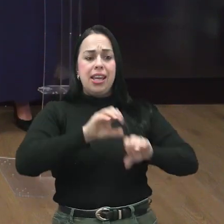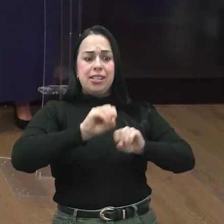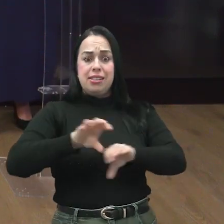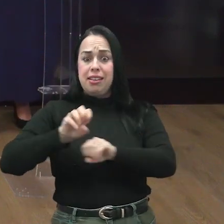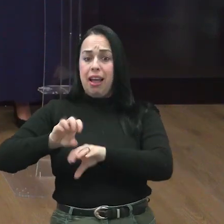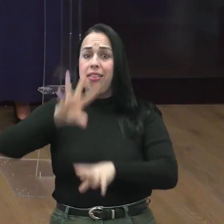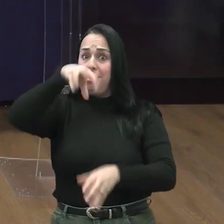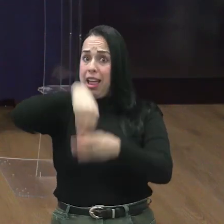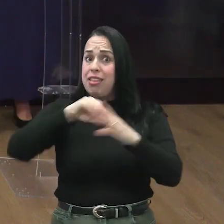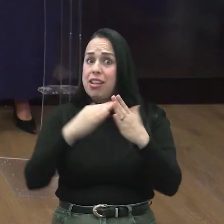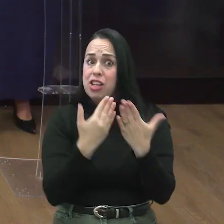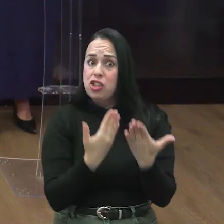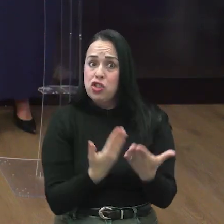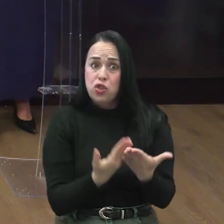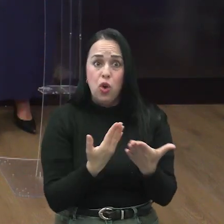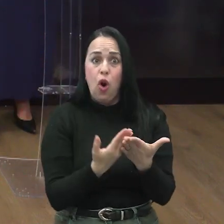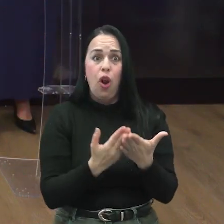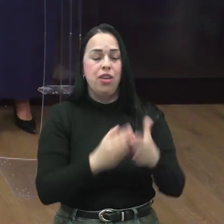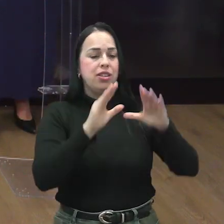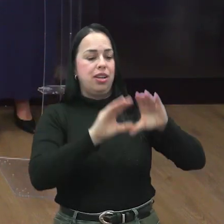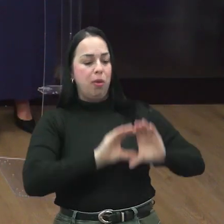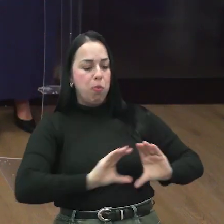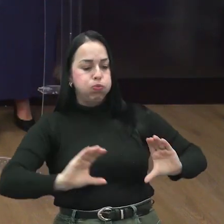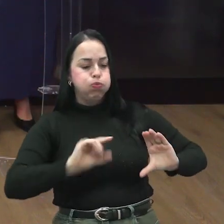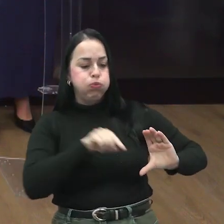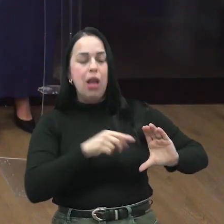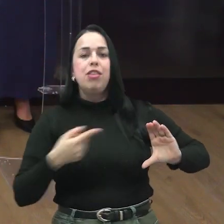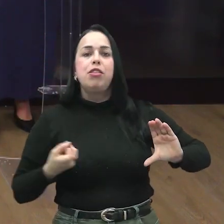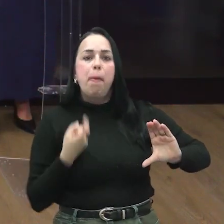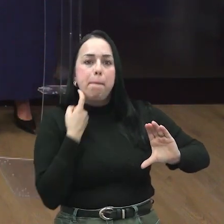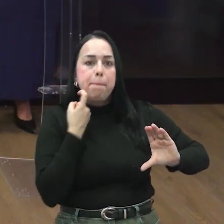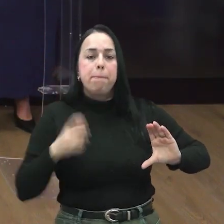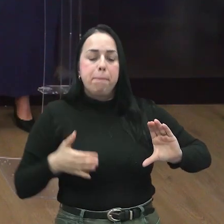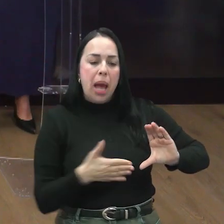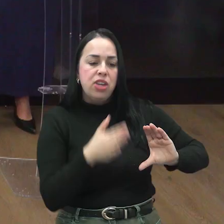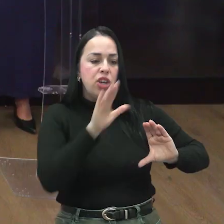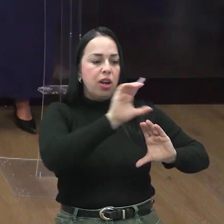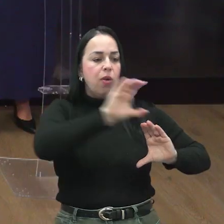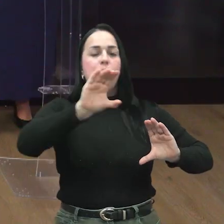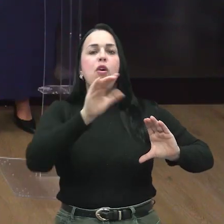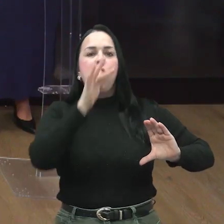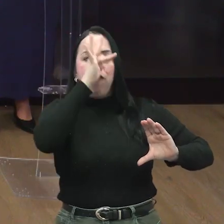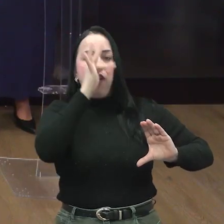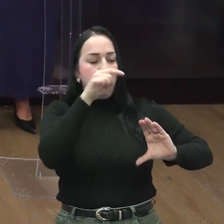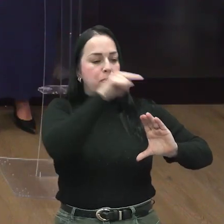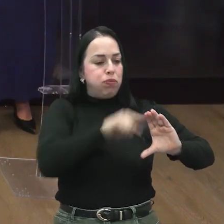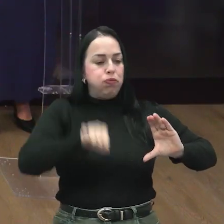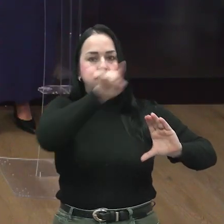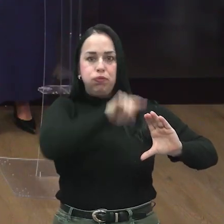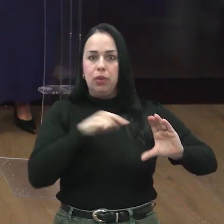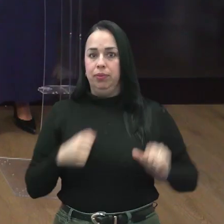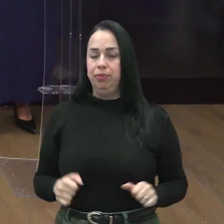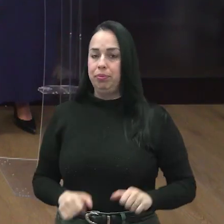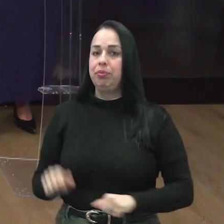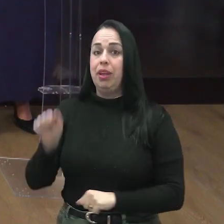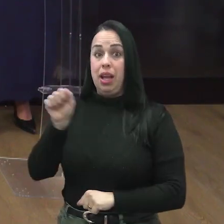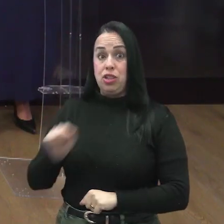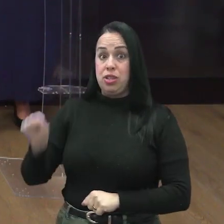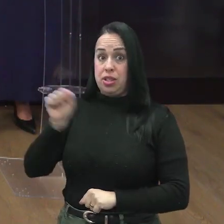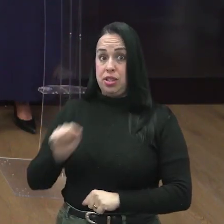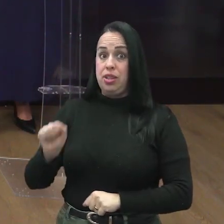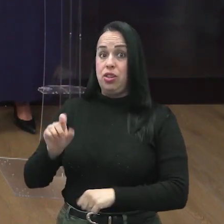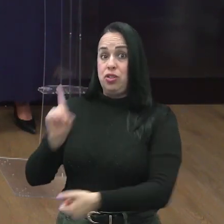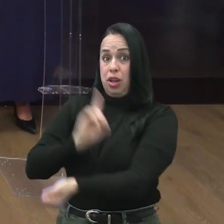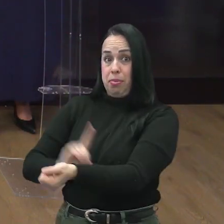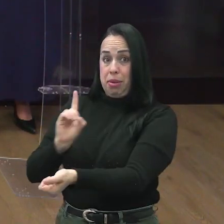de aquaponia nas escolas da rede pública de ensino. E ainda, nova diretriz da Sociedade Brasileira de Diabetes